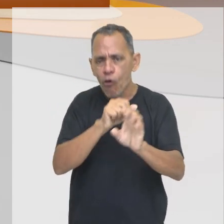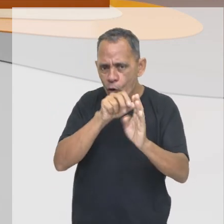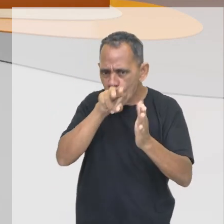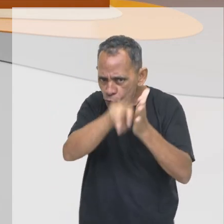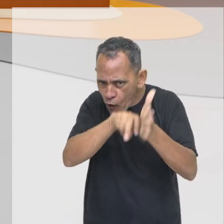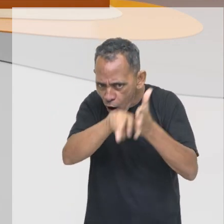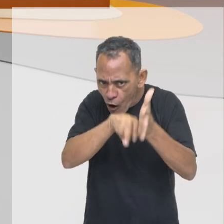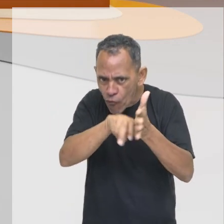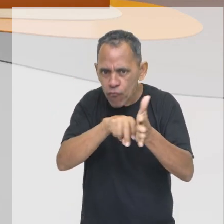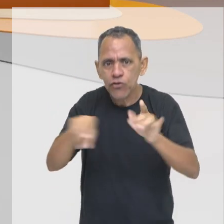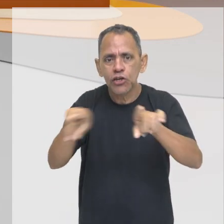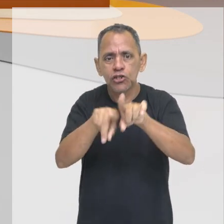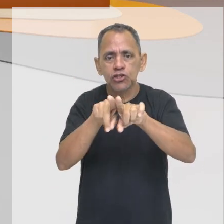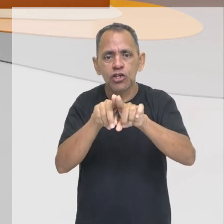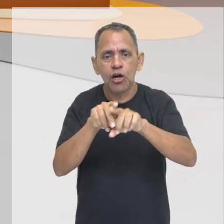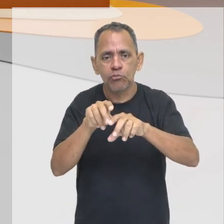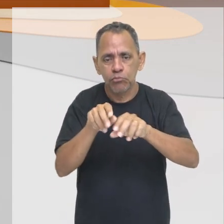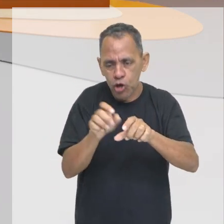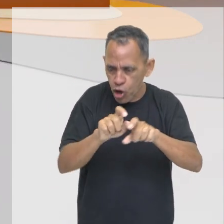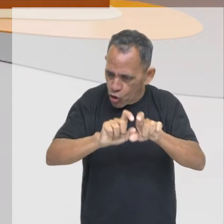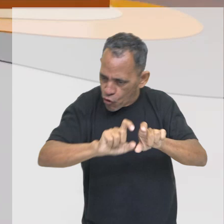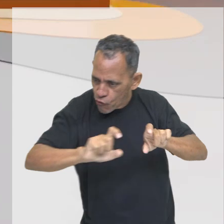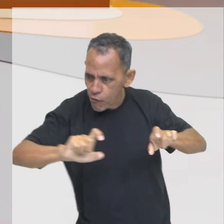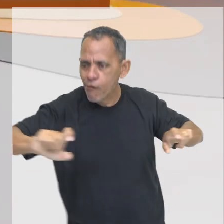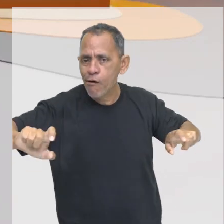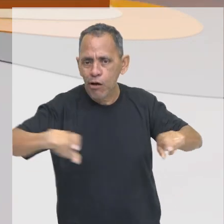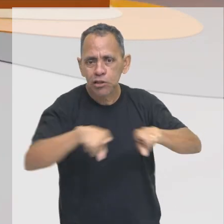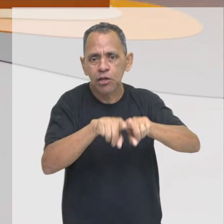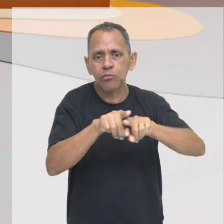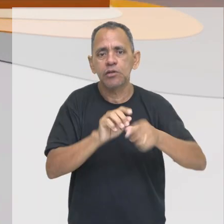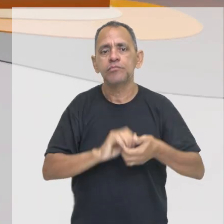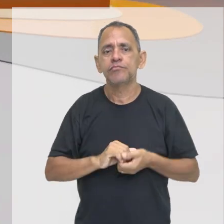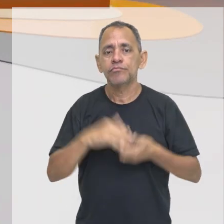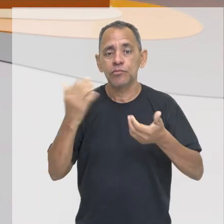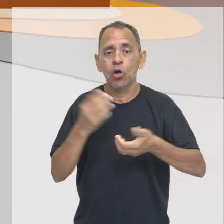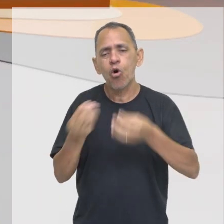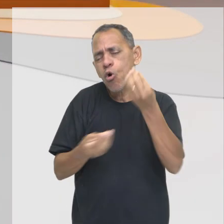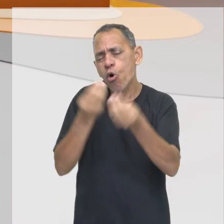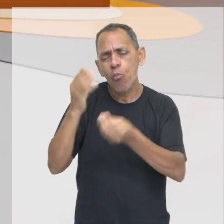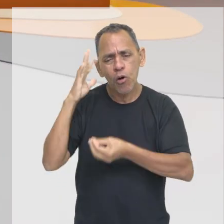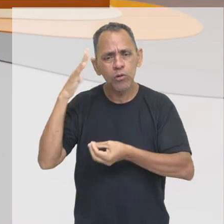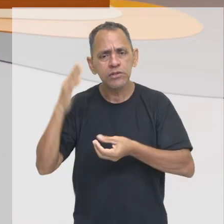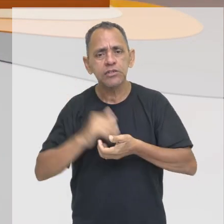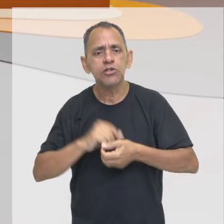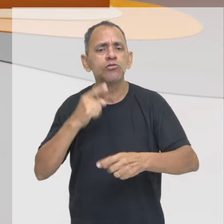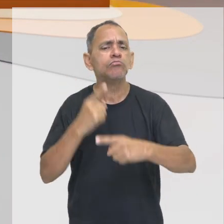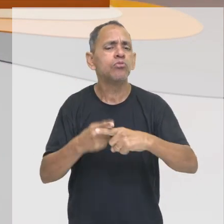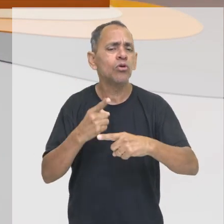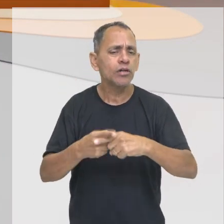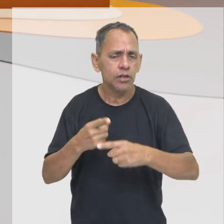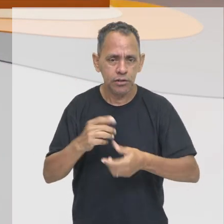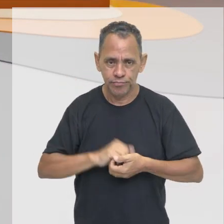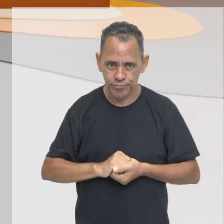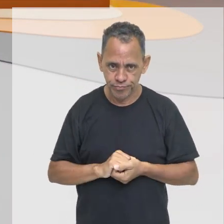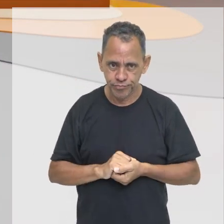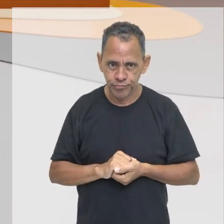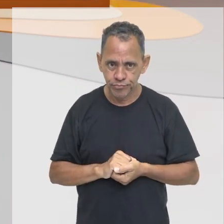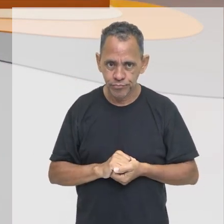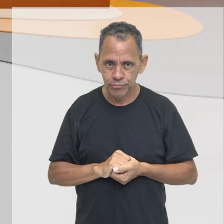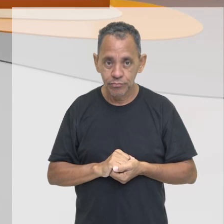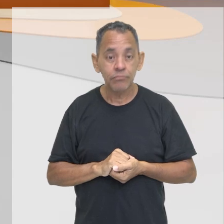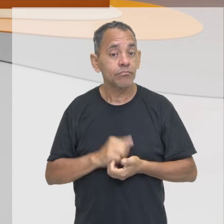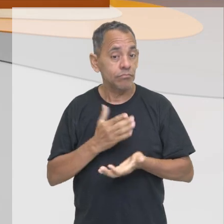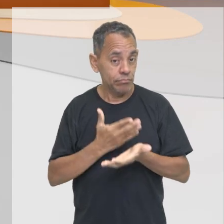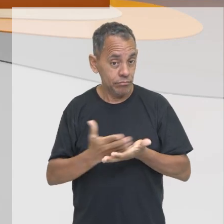era a finalidade dos projetos de integração da Amazônia? E por que, de fato, eles fizeram isso, professor? A